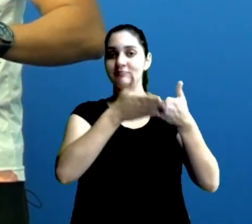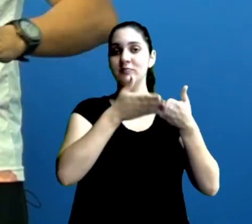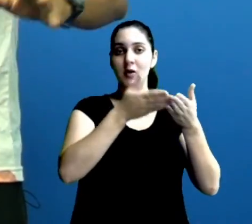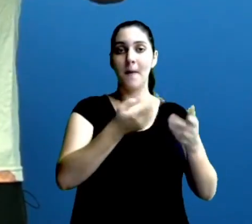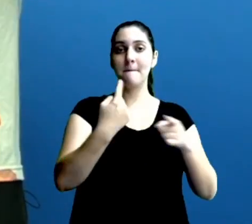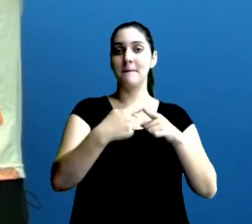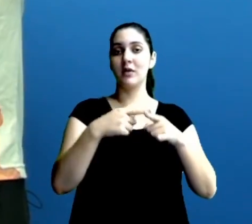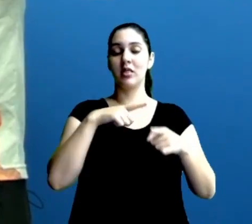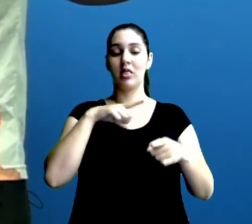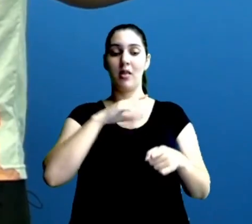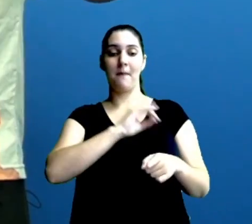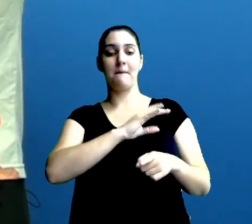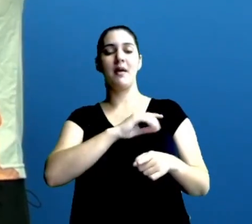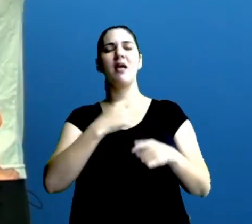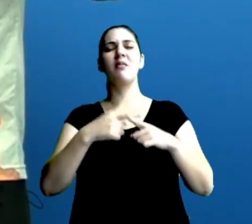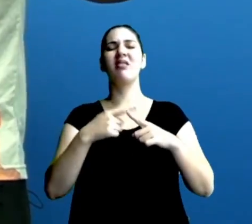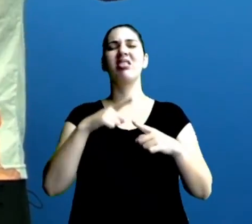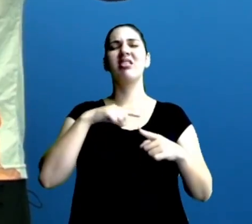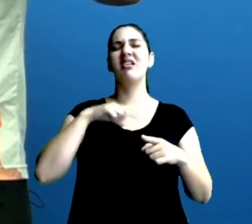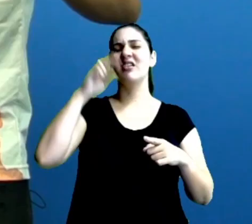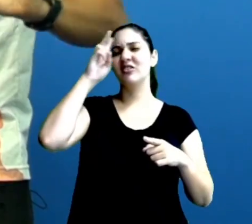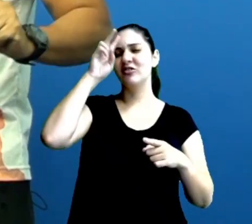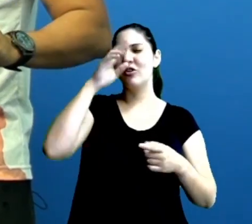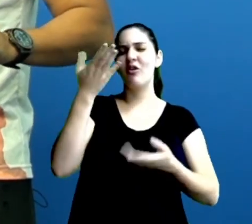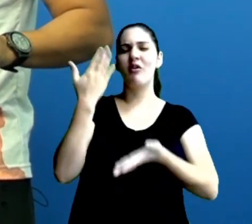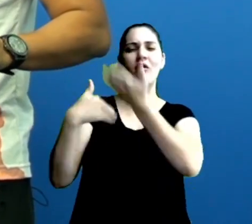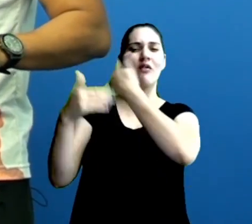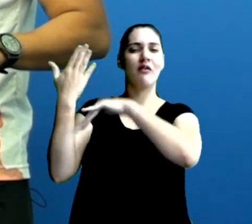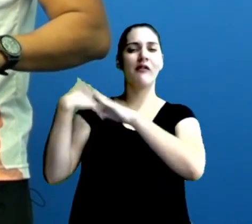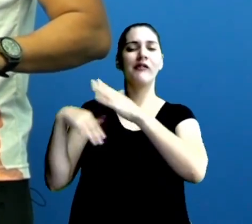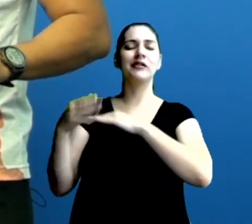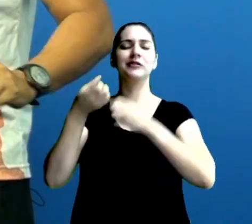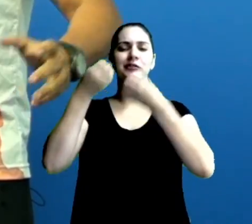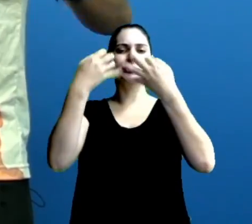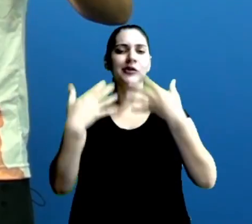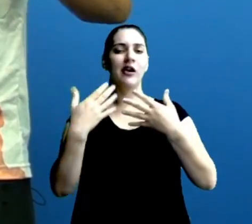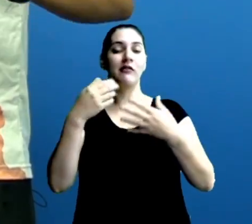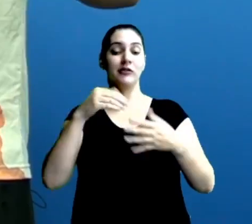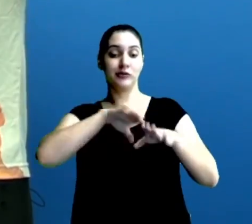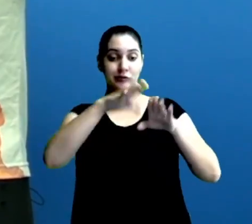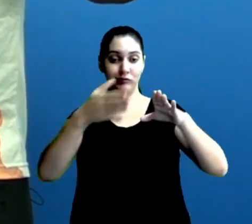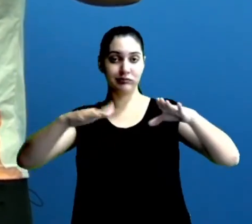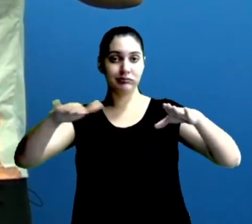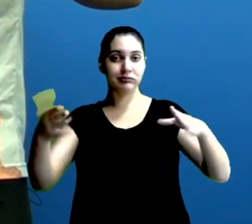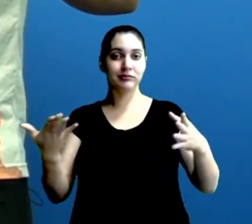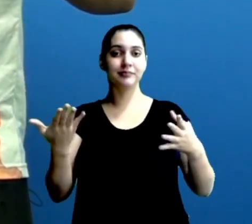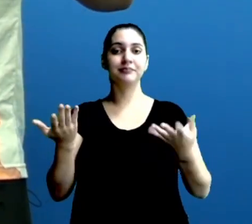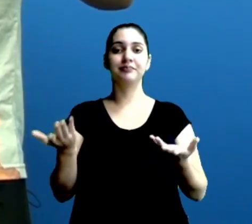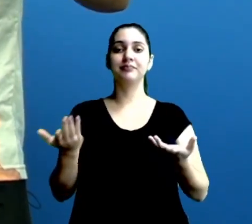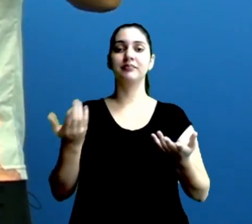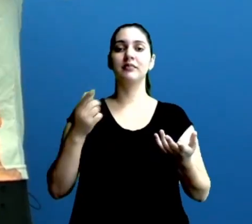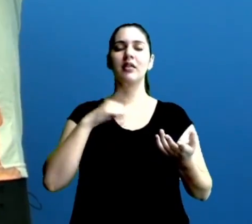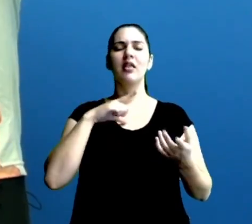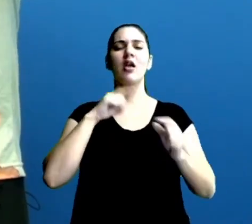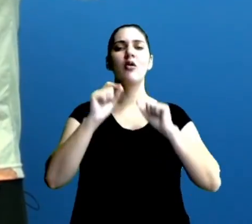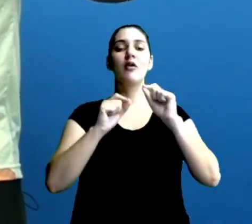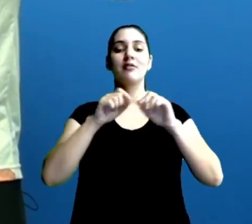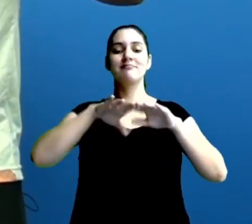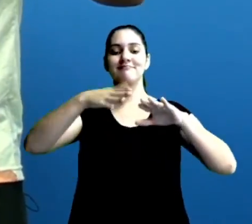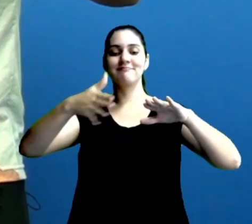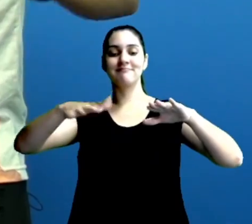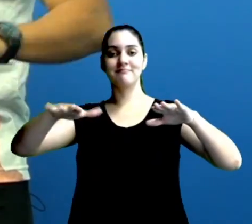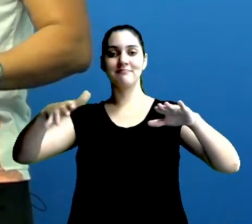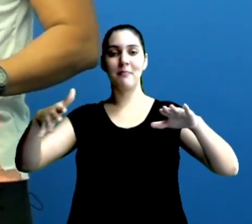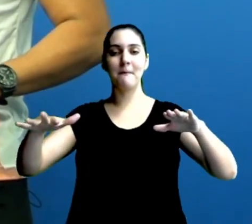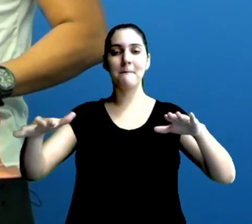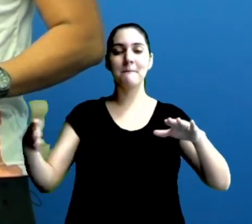dessa... Existiam lendas terríveis que tratavam sobre o Oceano Atlântico. Então, o Oceano Atlântico era tido como um mar